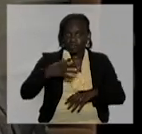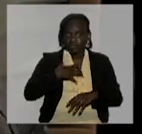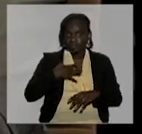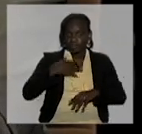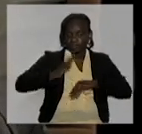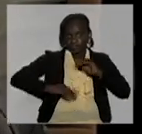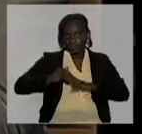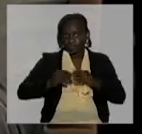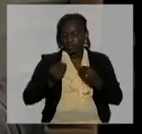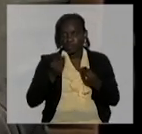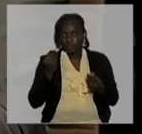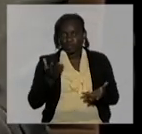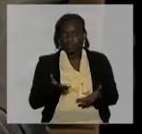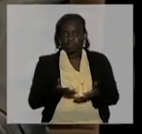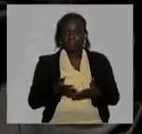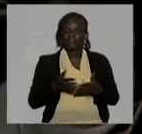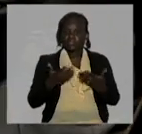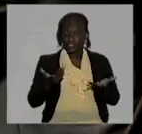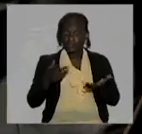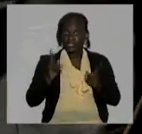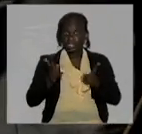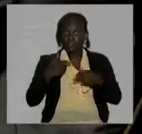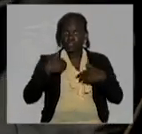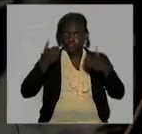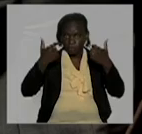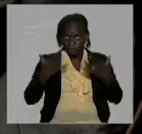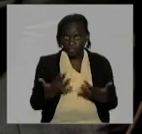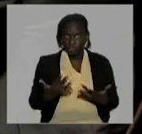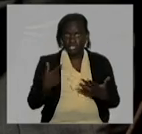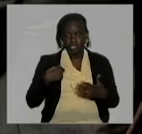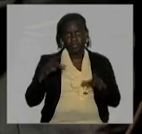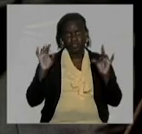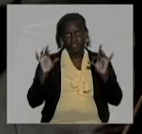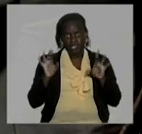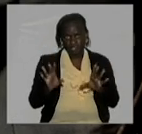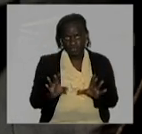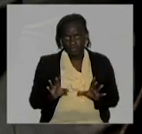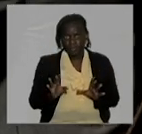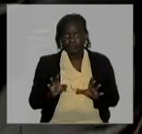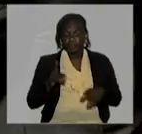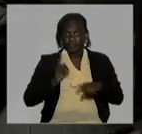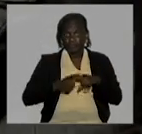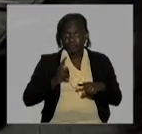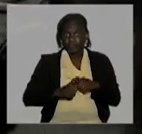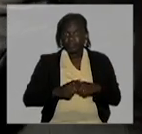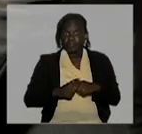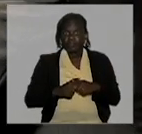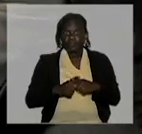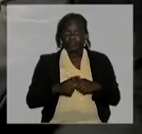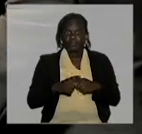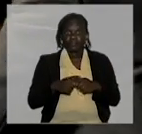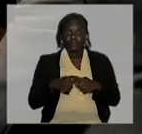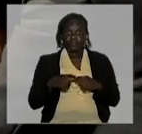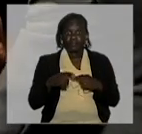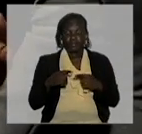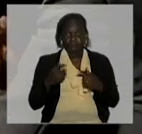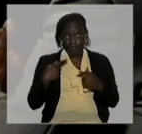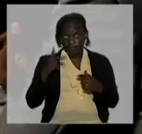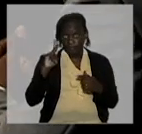no fotógrafo que você é. Como é que foi exatamente isso? Eu sempre digo que eu sou um privilegiado,